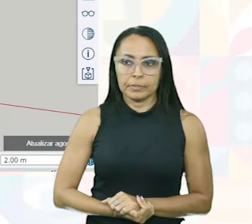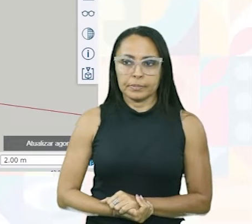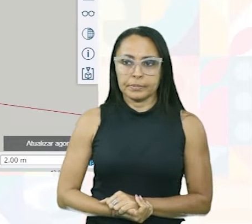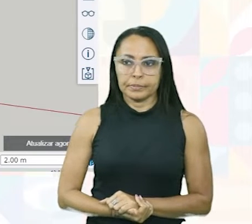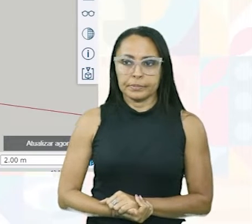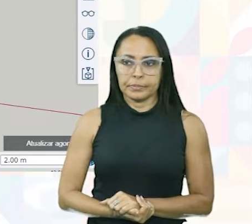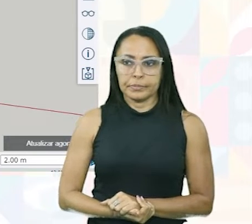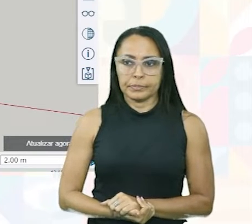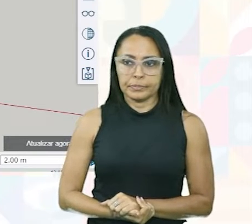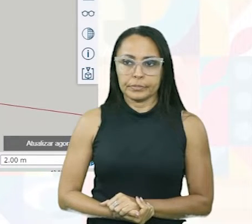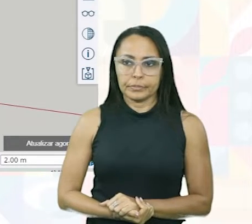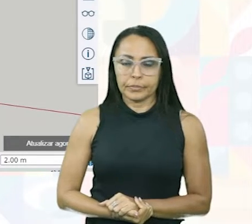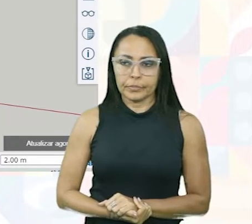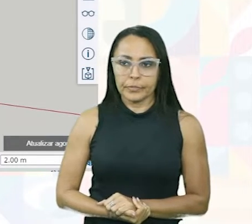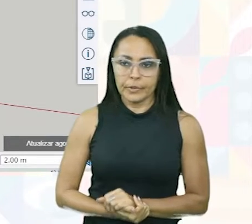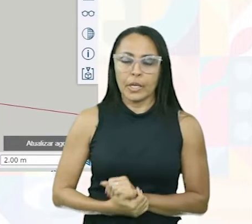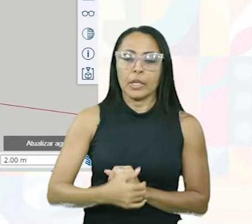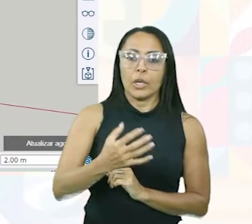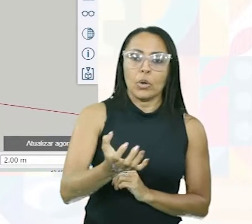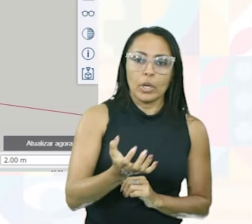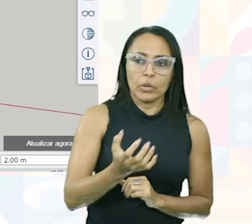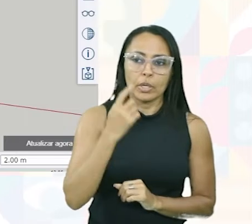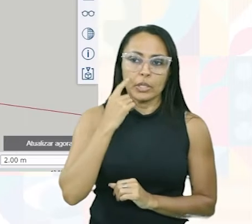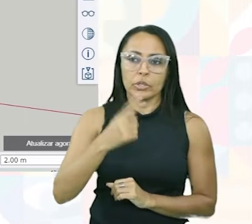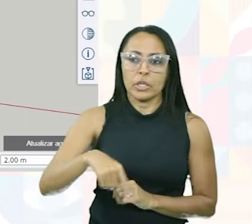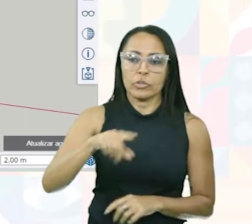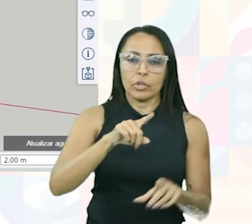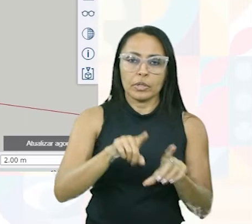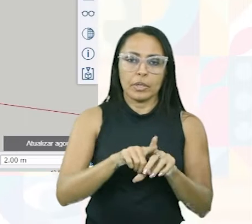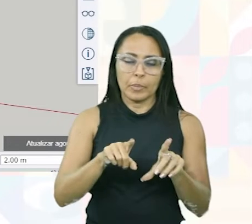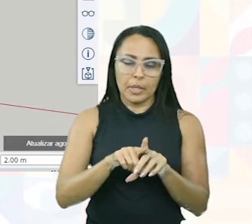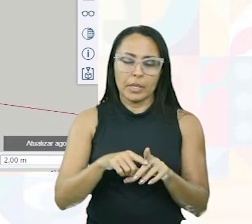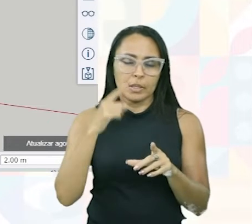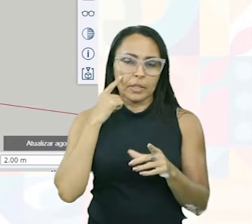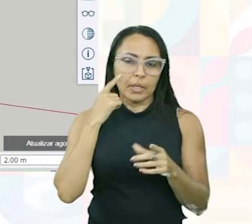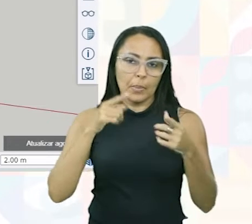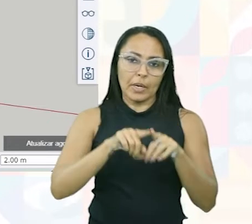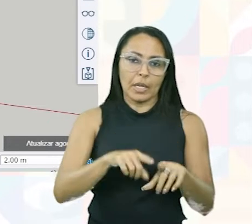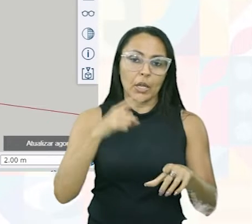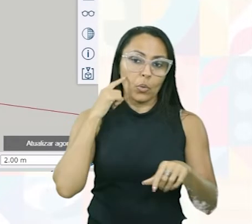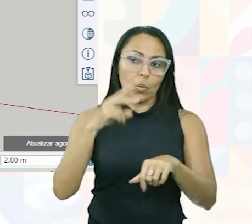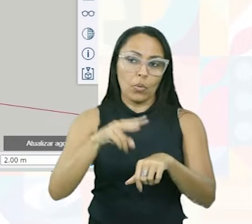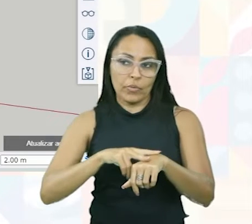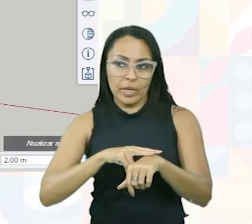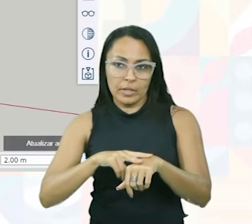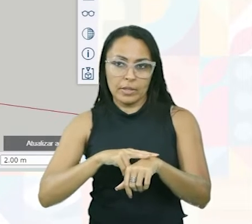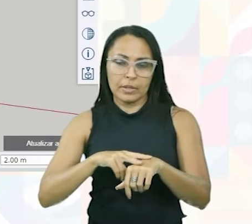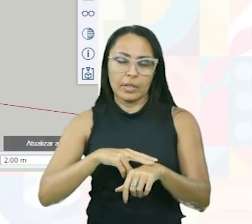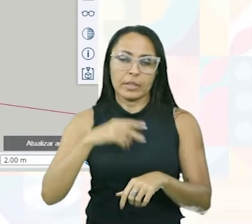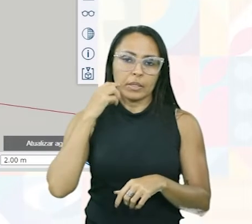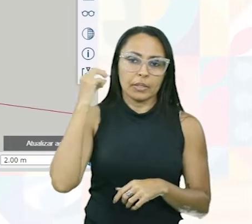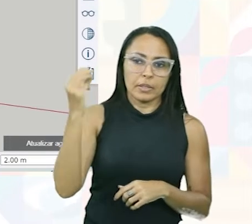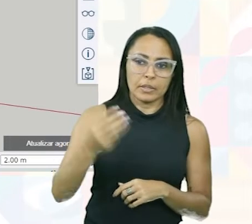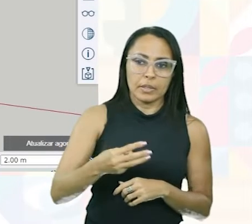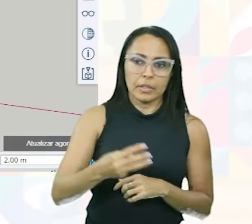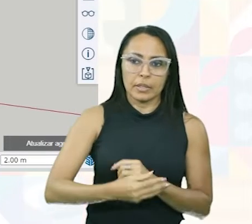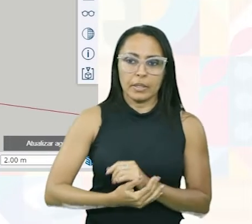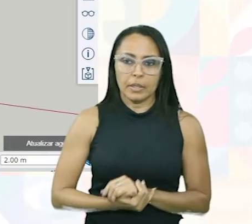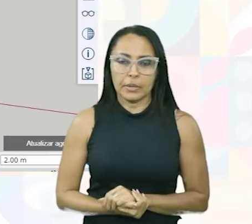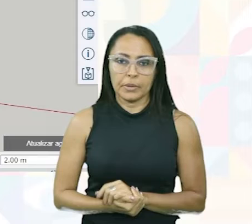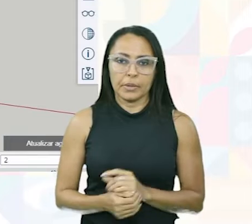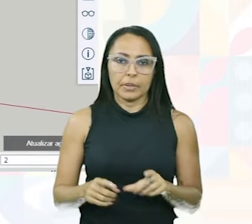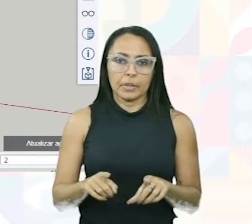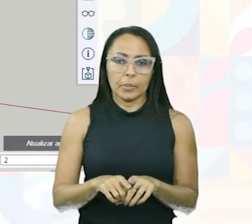Aí trago para cá, eu quero que ele esteja também paralelo ao eixo verde, né? Essa terceira linha. E vou colocar aqui no